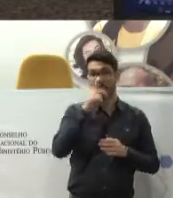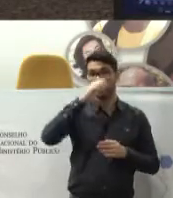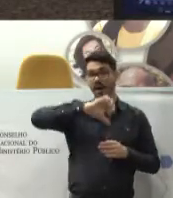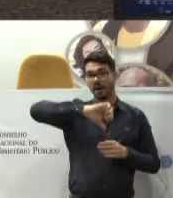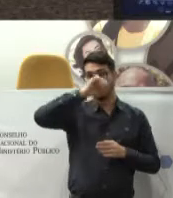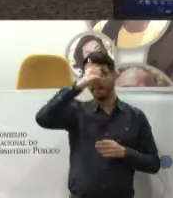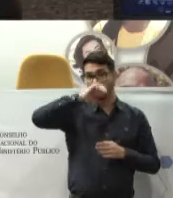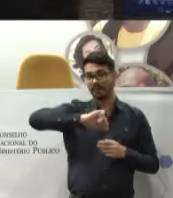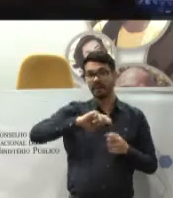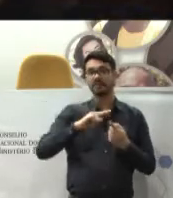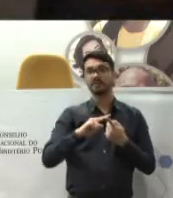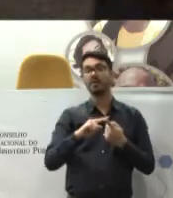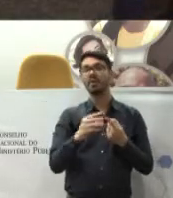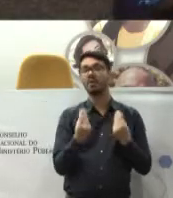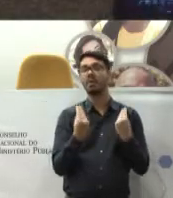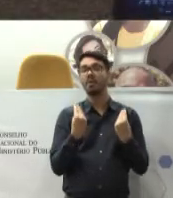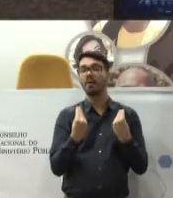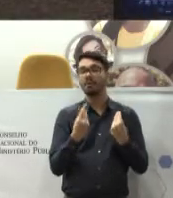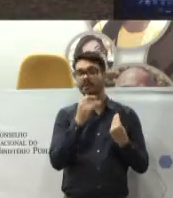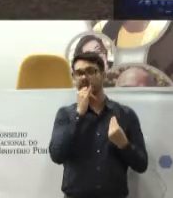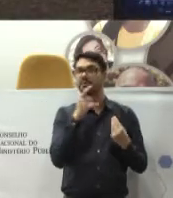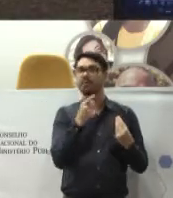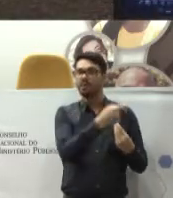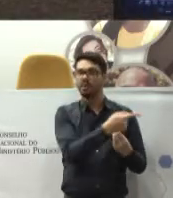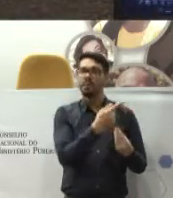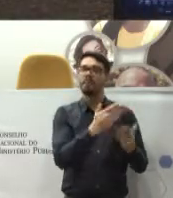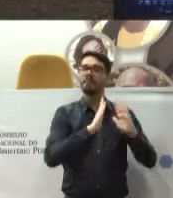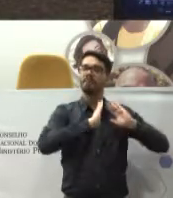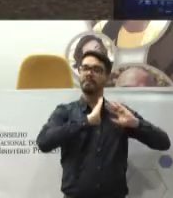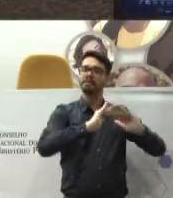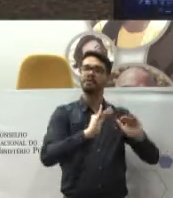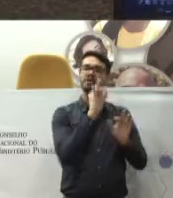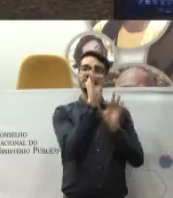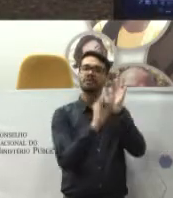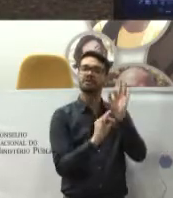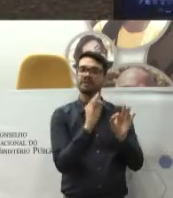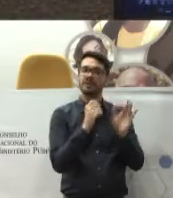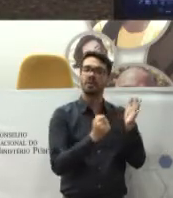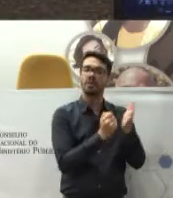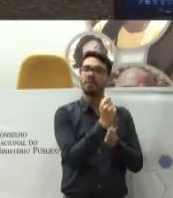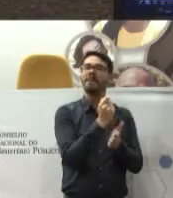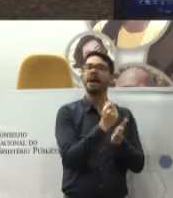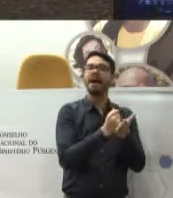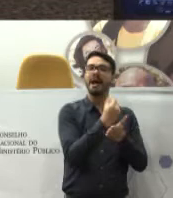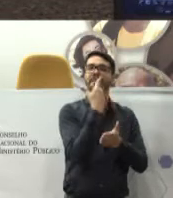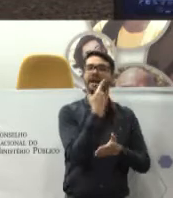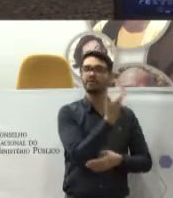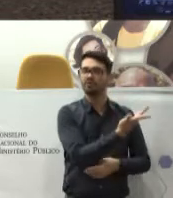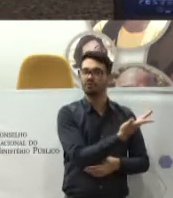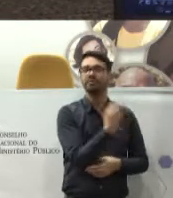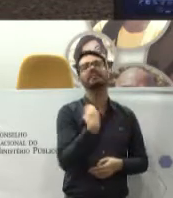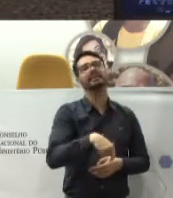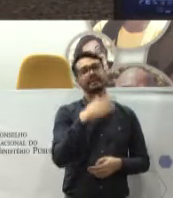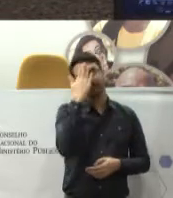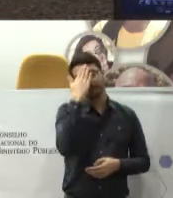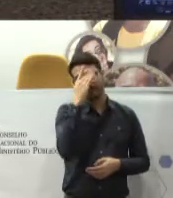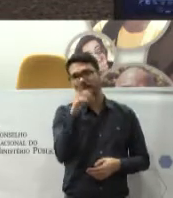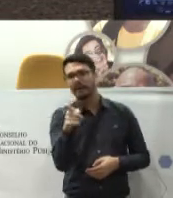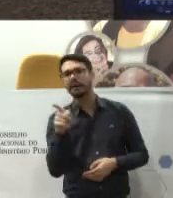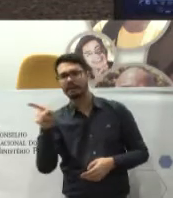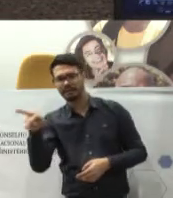avaliação do custo do medicamento, do custo do tratamento com a capacidade financeira do